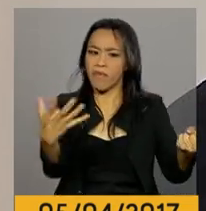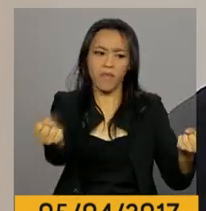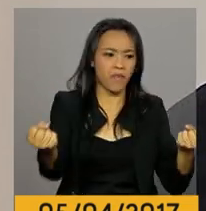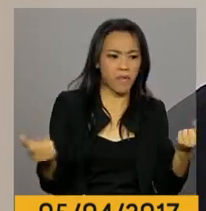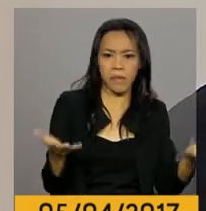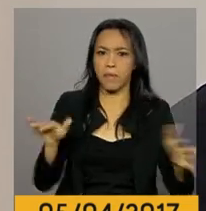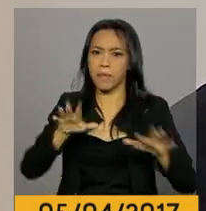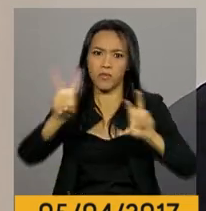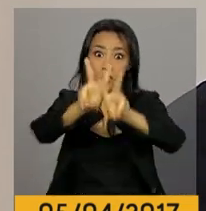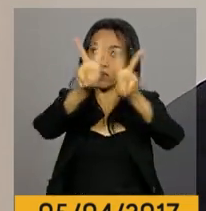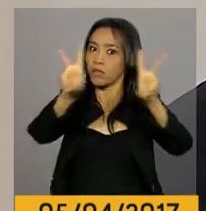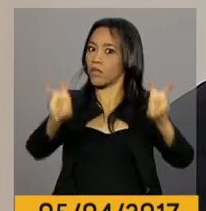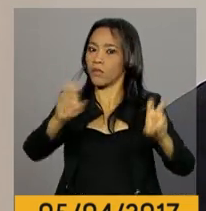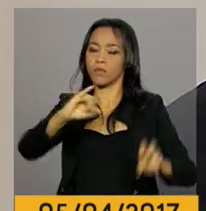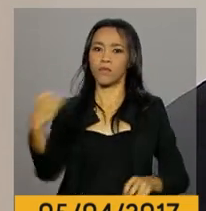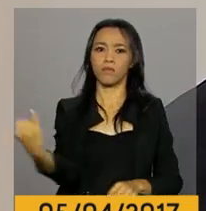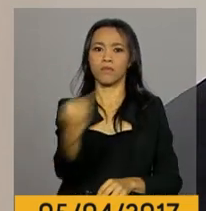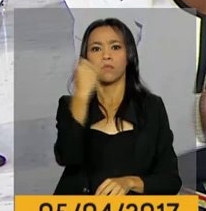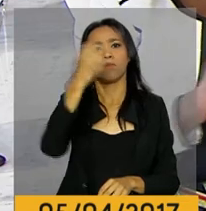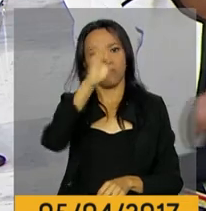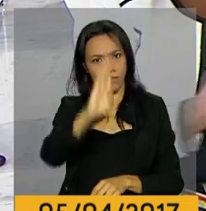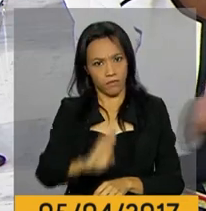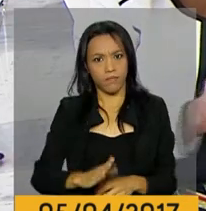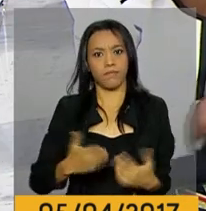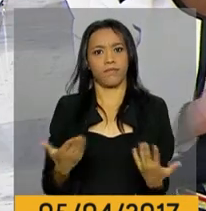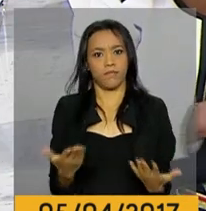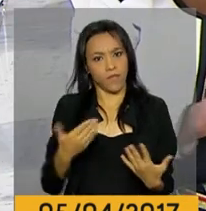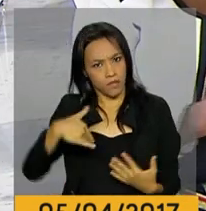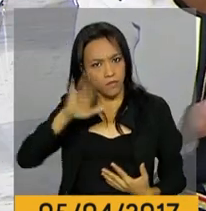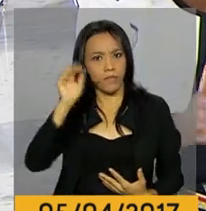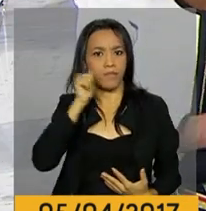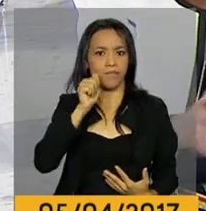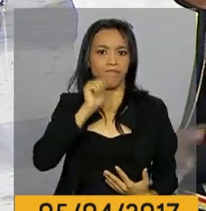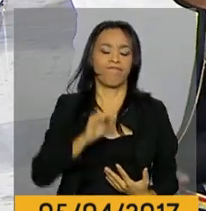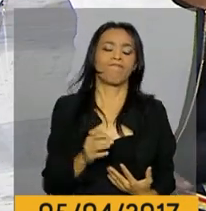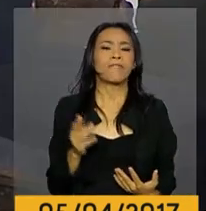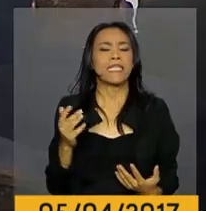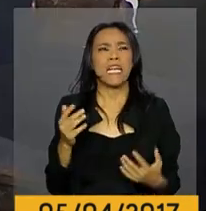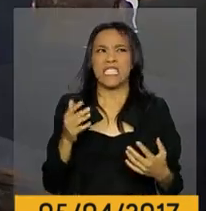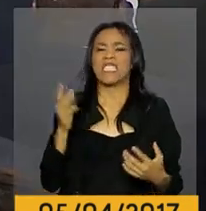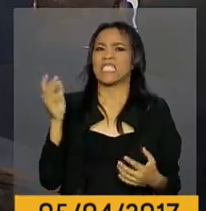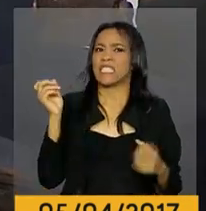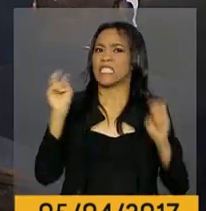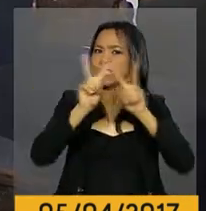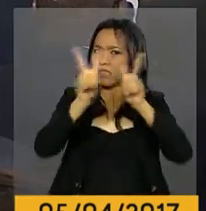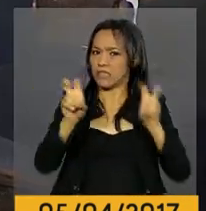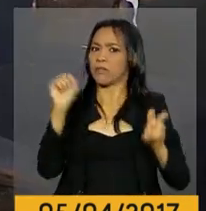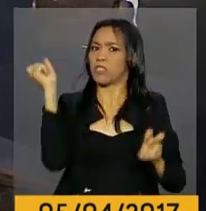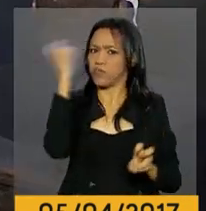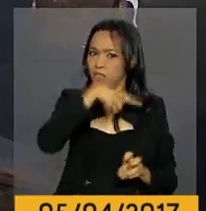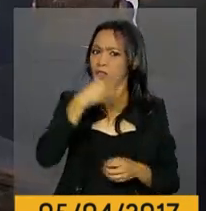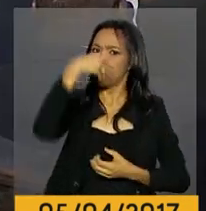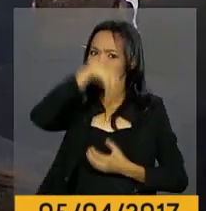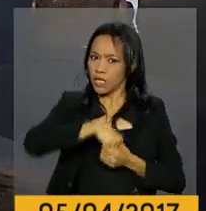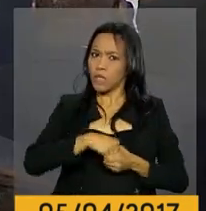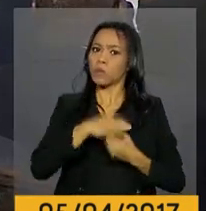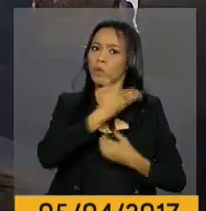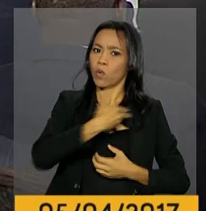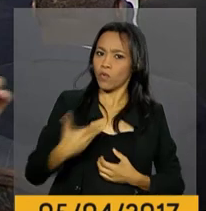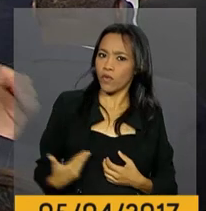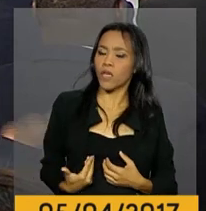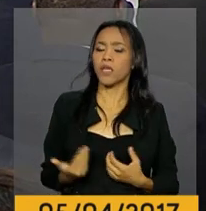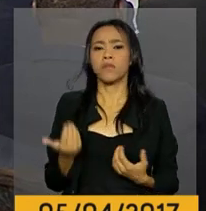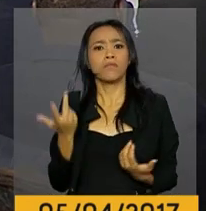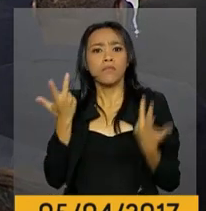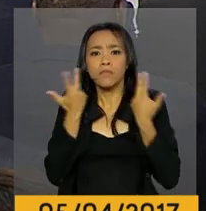grandes temas nacionais não é eh temas difíceis muitas vezes do próprio governo são encarados com